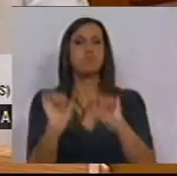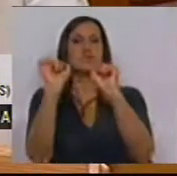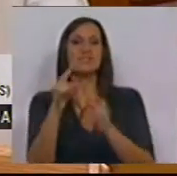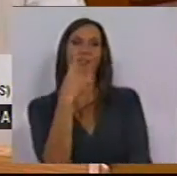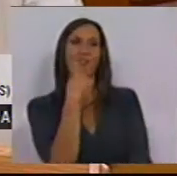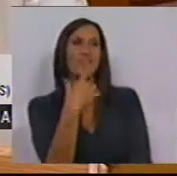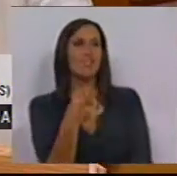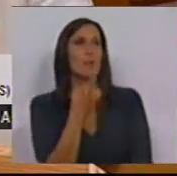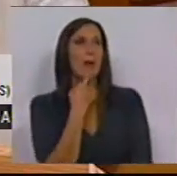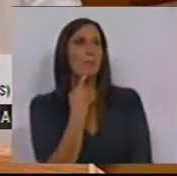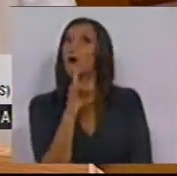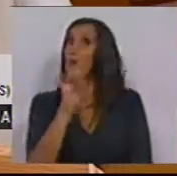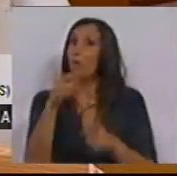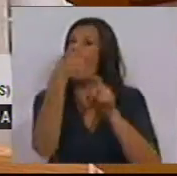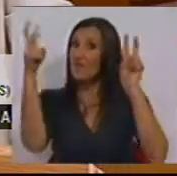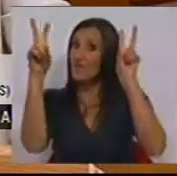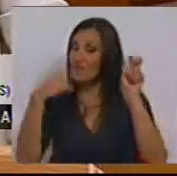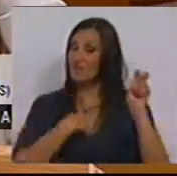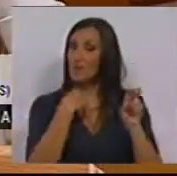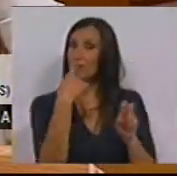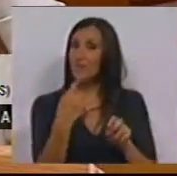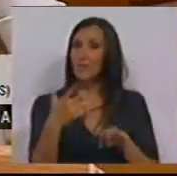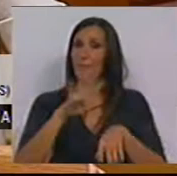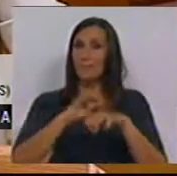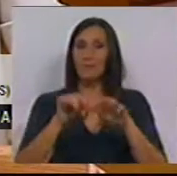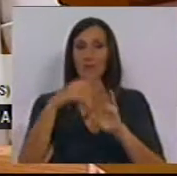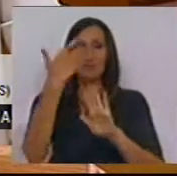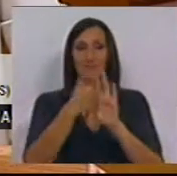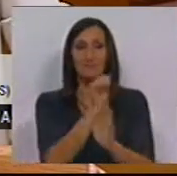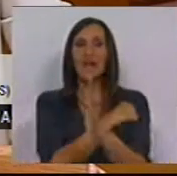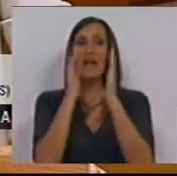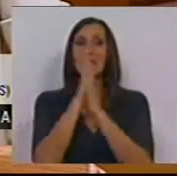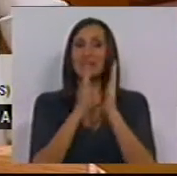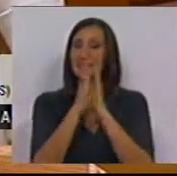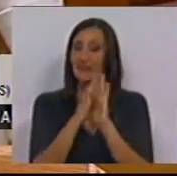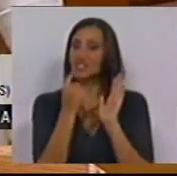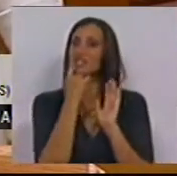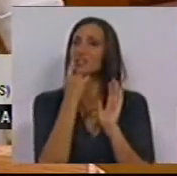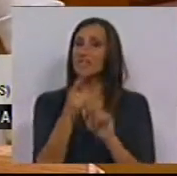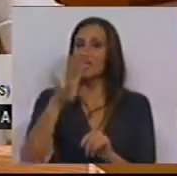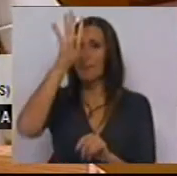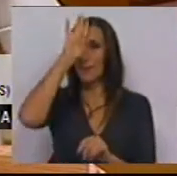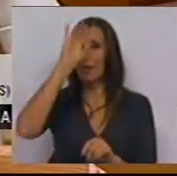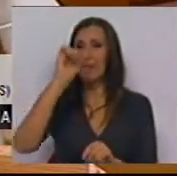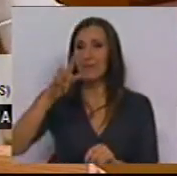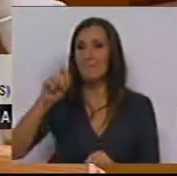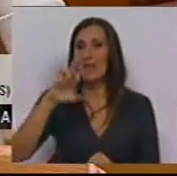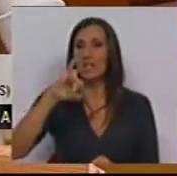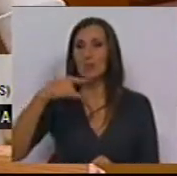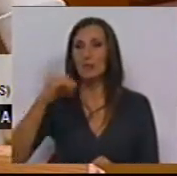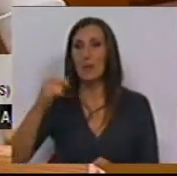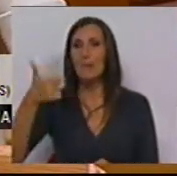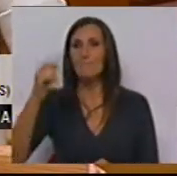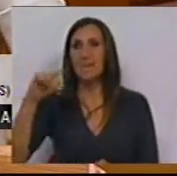maioria. Esta afirmação vem da doutrina social da Igreja, concretamente do Papa Emérito Bento